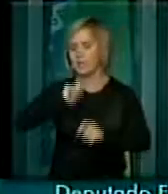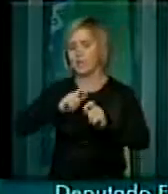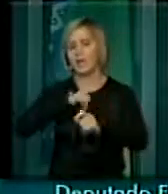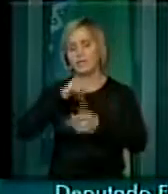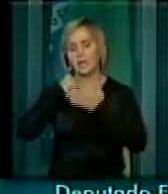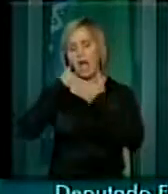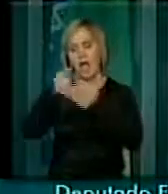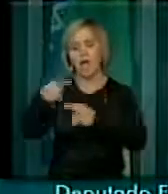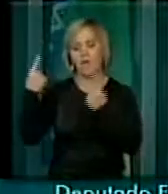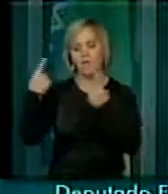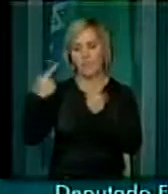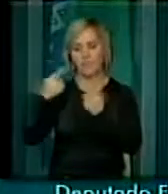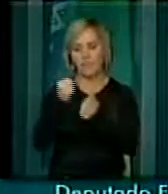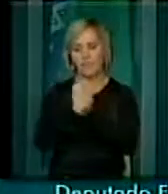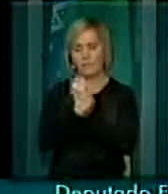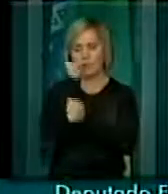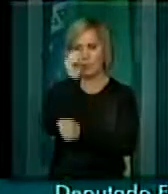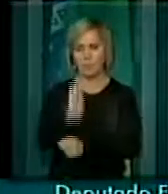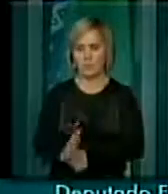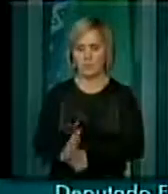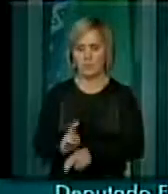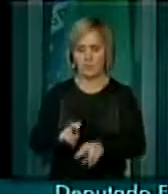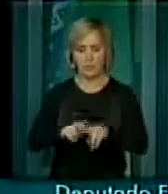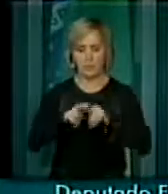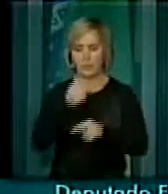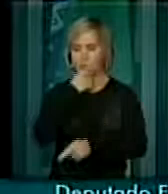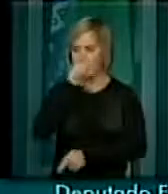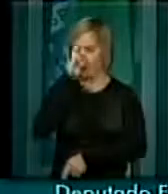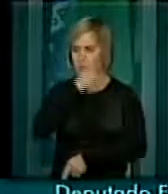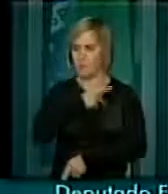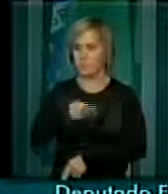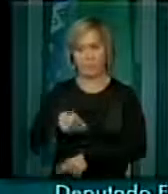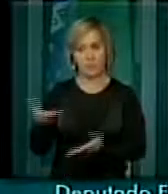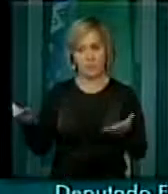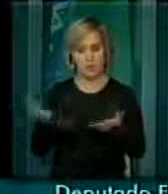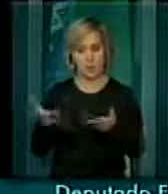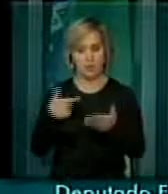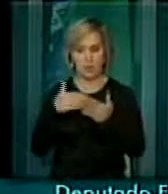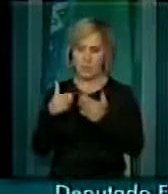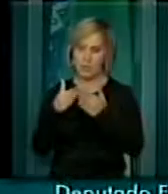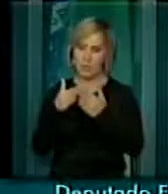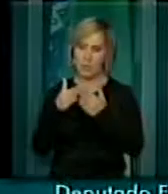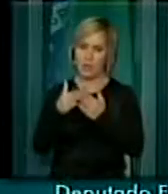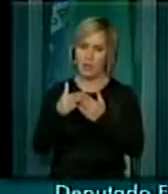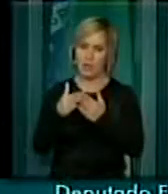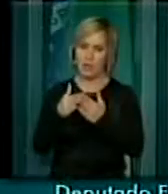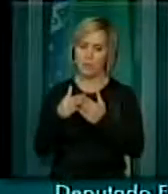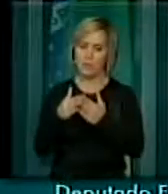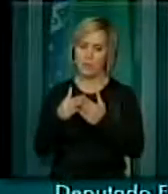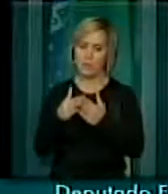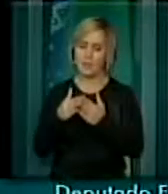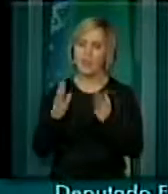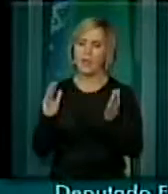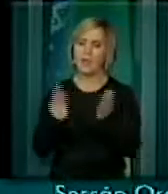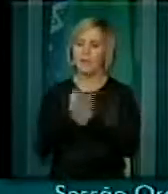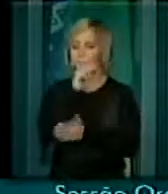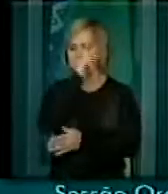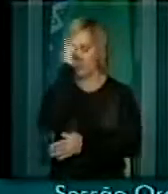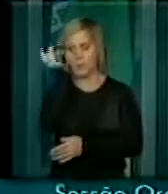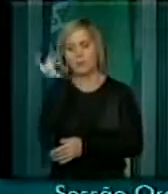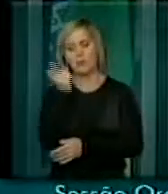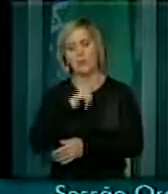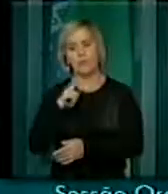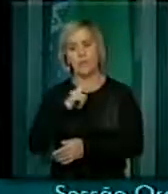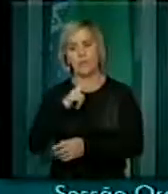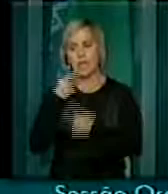outros, que não a nossa nação. Portanto, senhor presidente, fica aqui o apelo até aqueles que têm críticas a